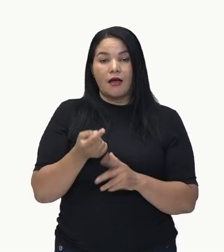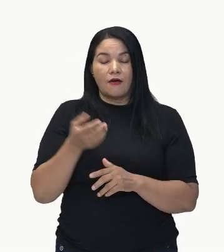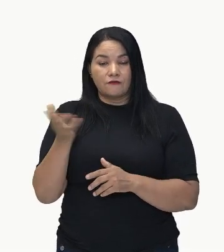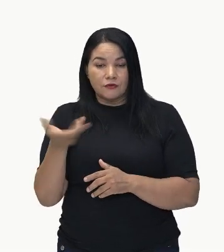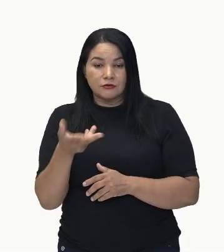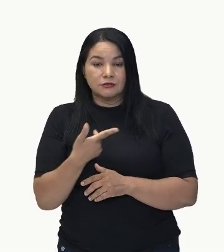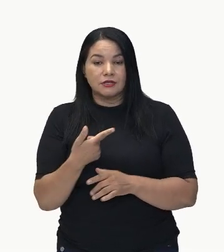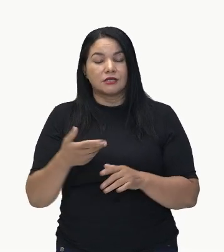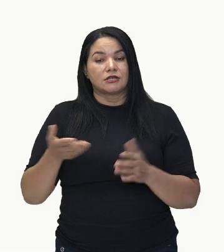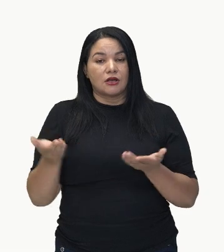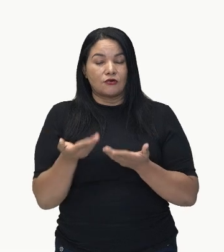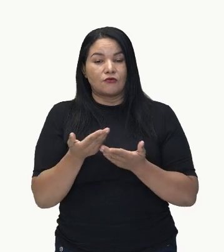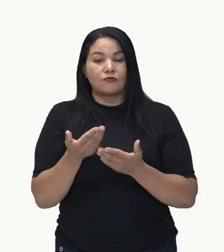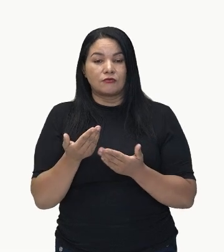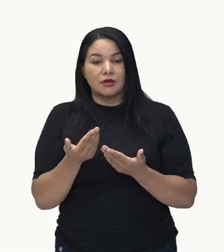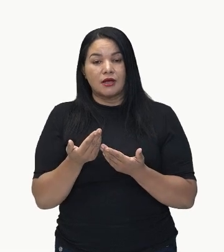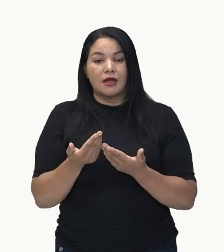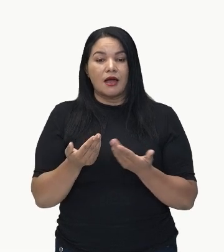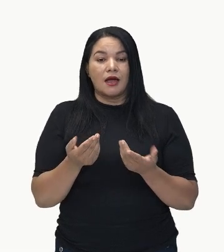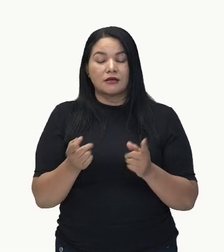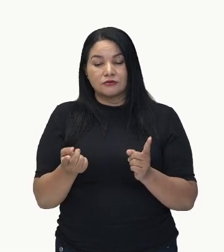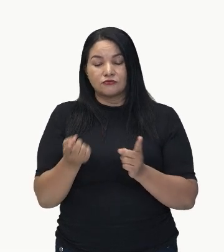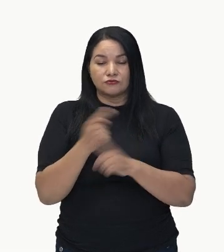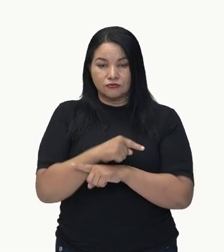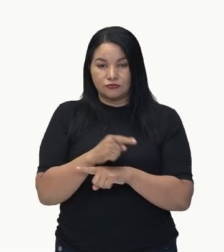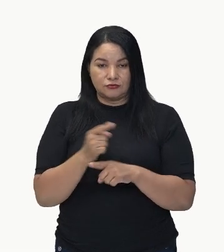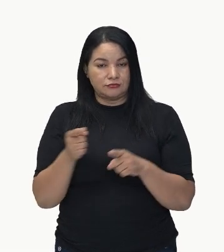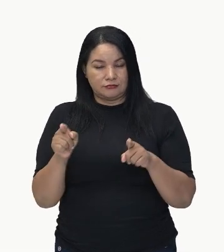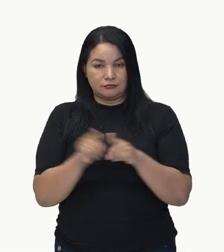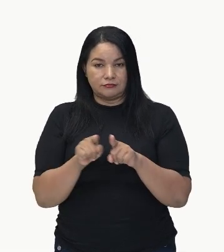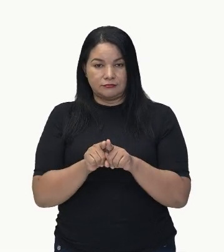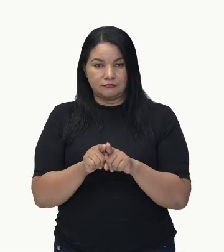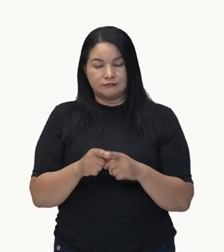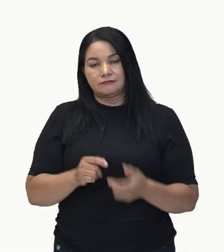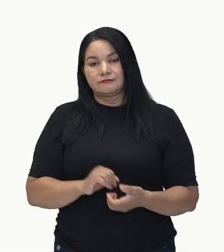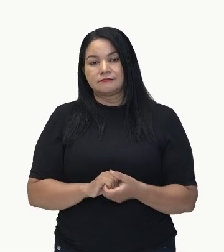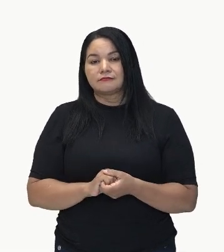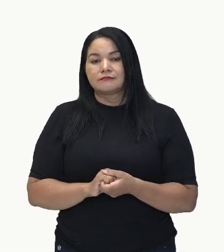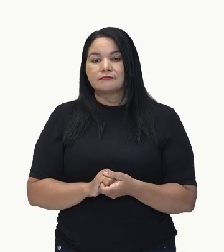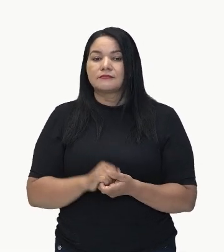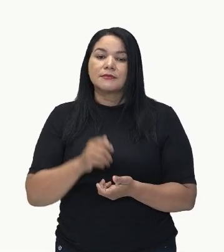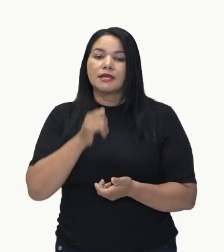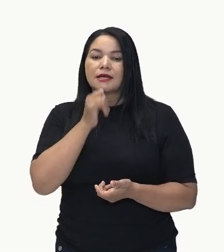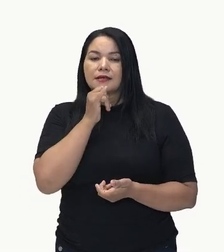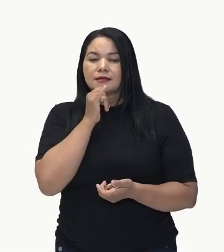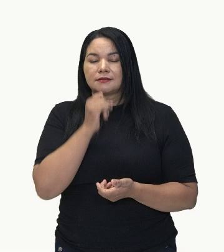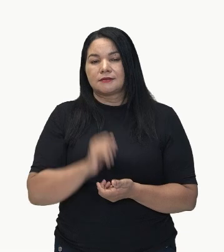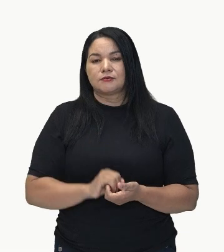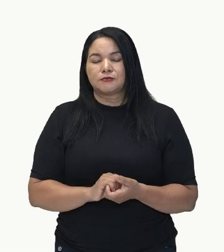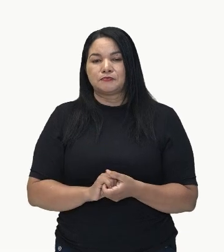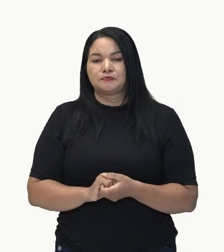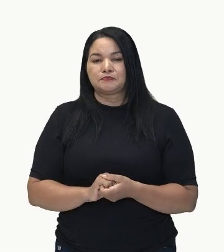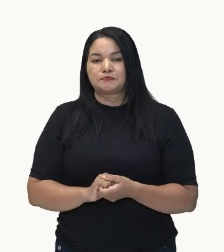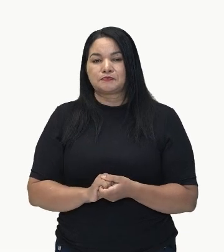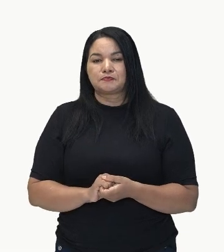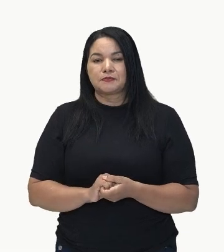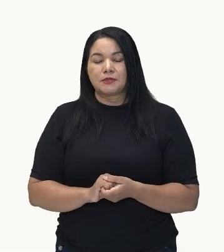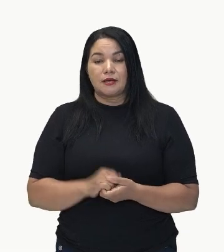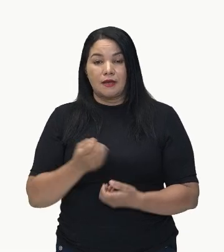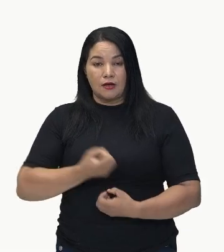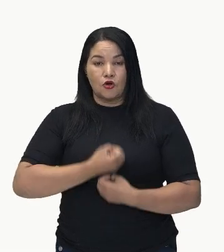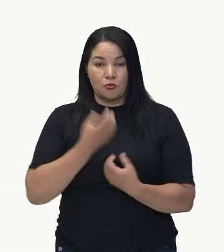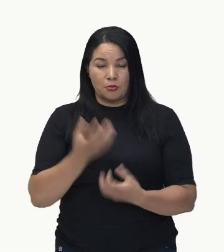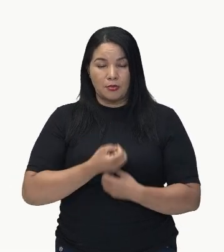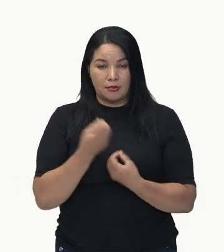tem o contraste, o oposto. E como exemplo, temos aqui, então, aqui um poema, né,